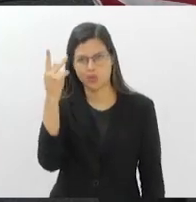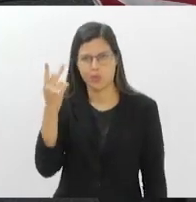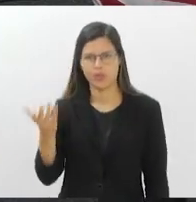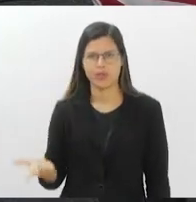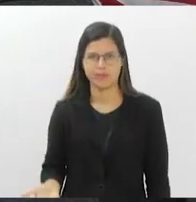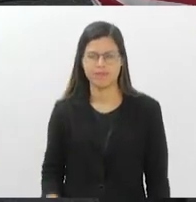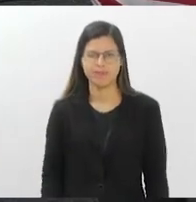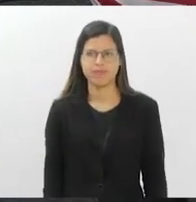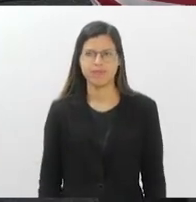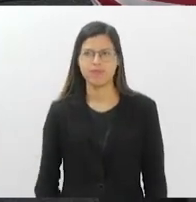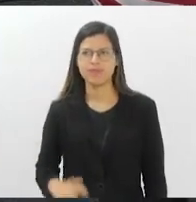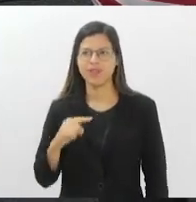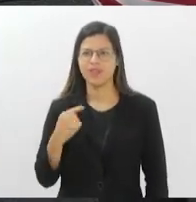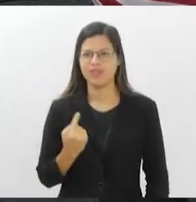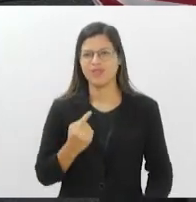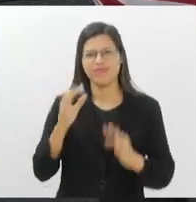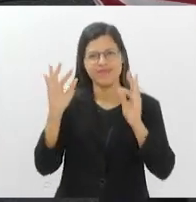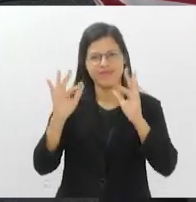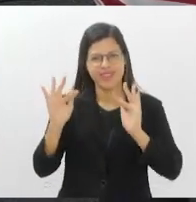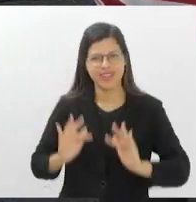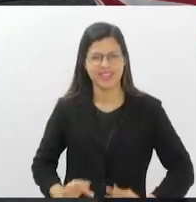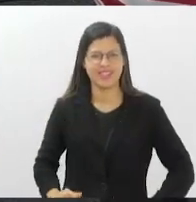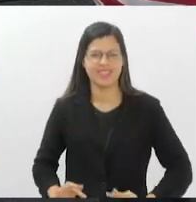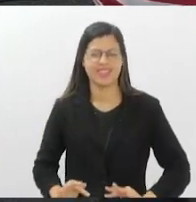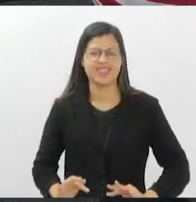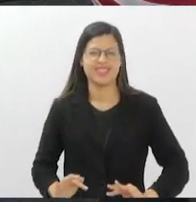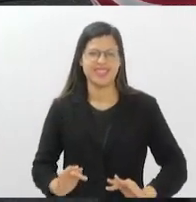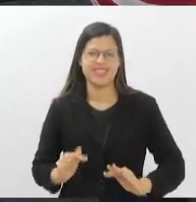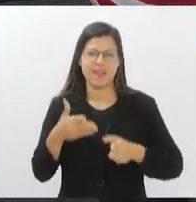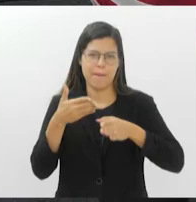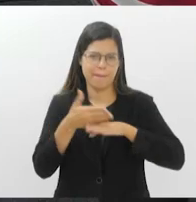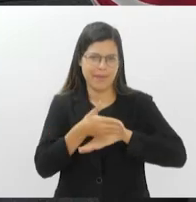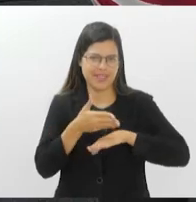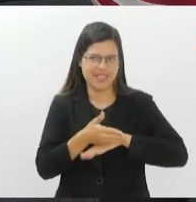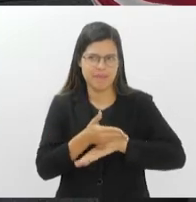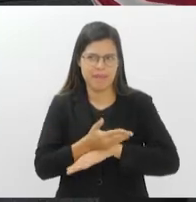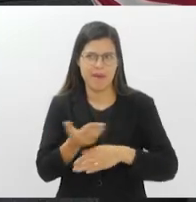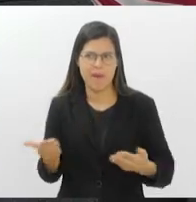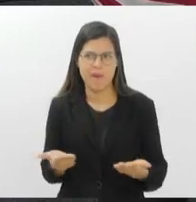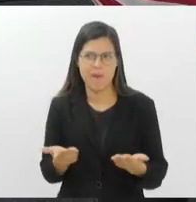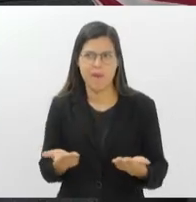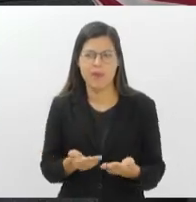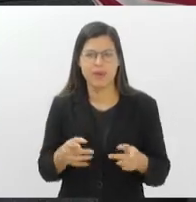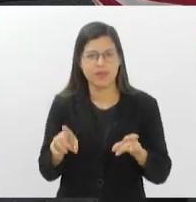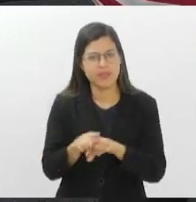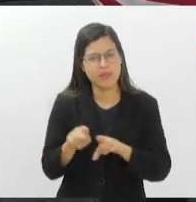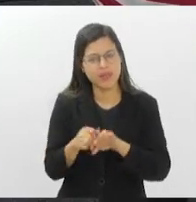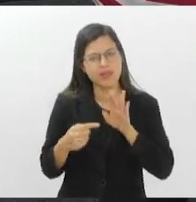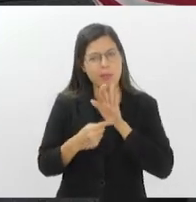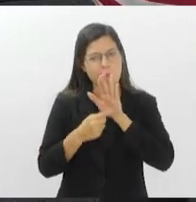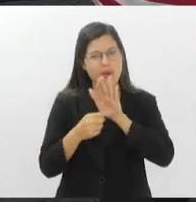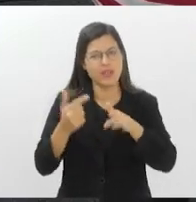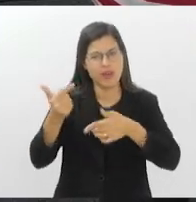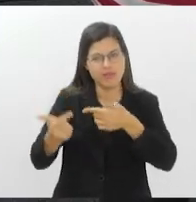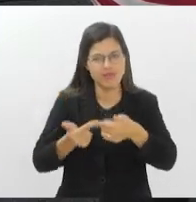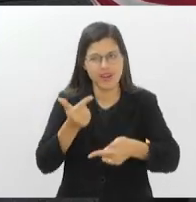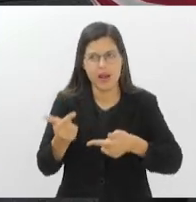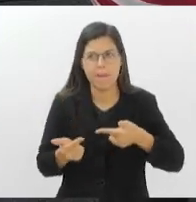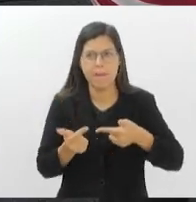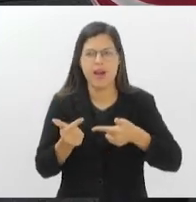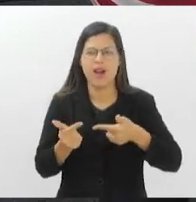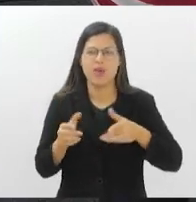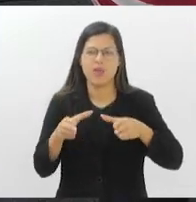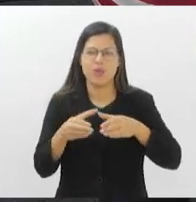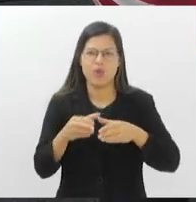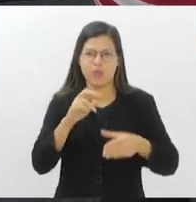gente está aqui muito feliz de poder fazer parte desse dia e de trazer um pouquinho aqui o trabalho da rede da Zona